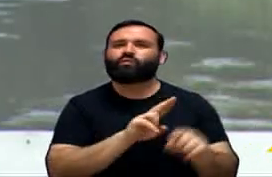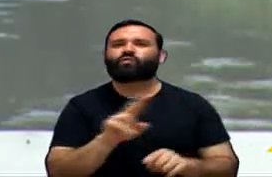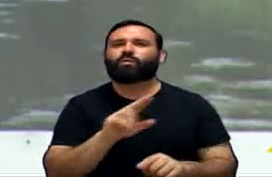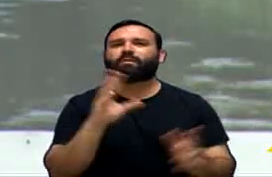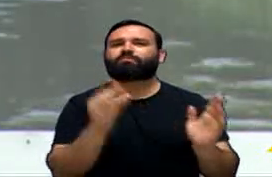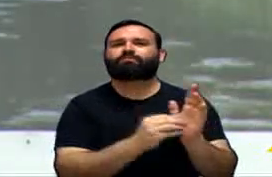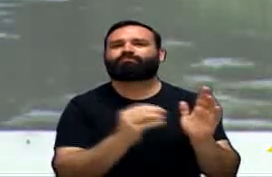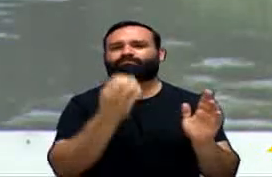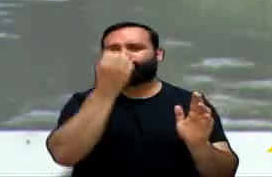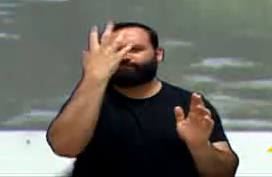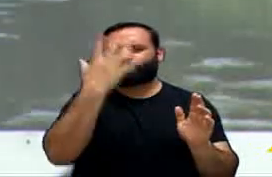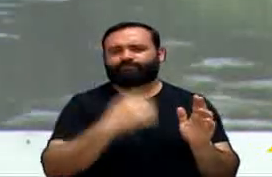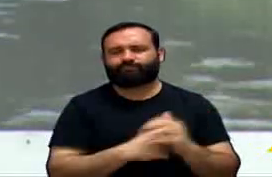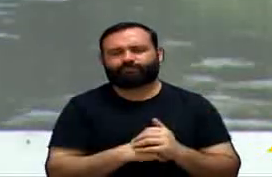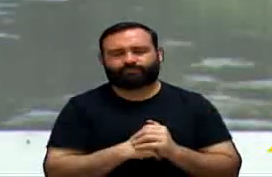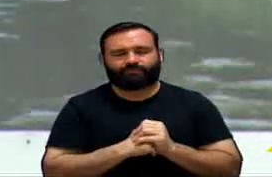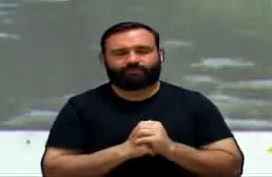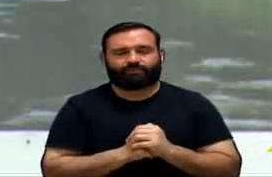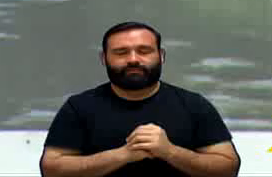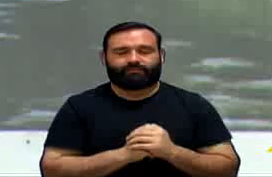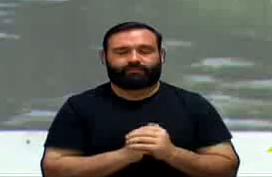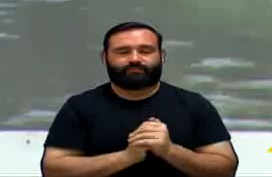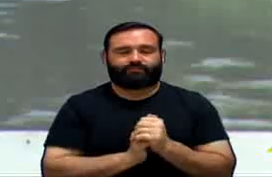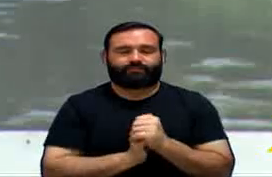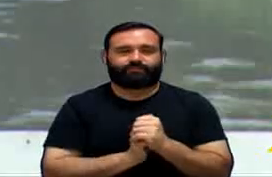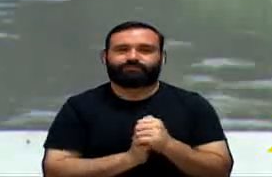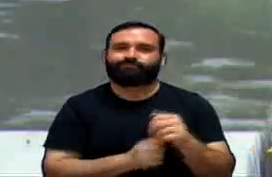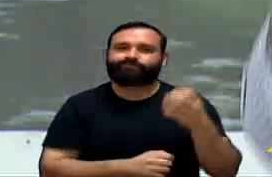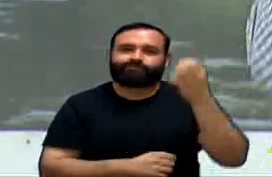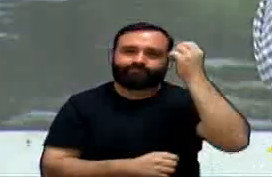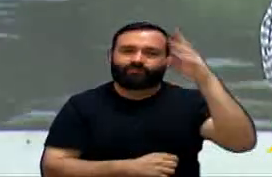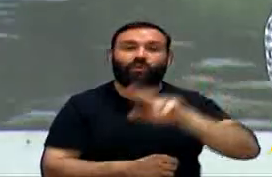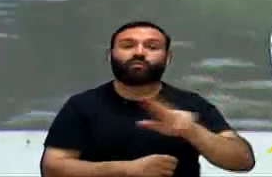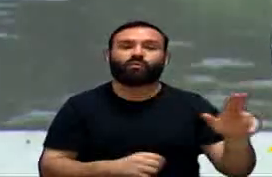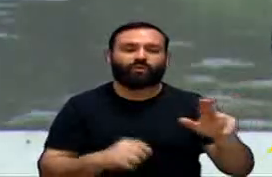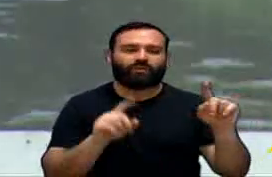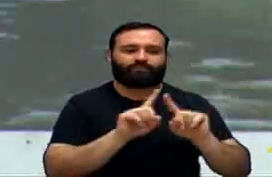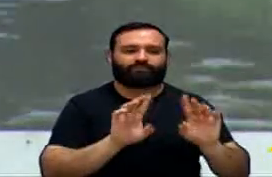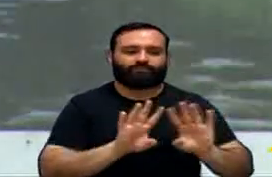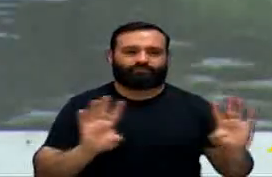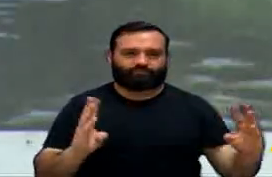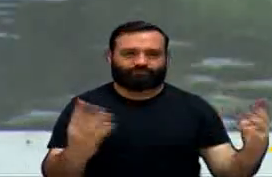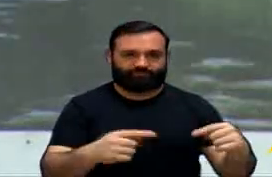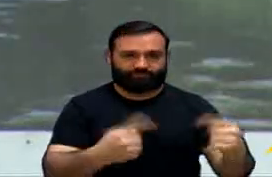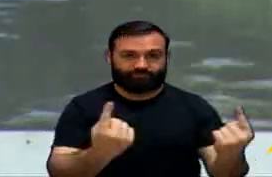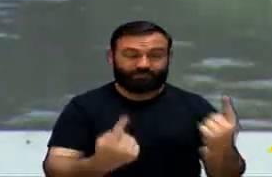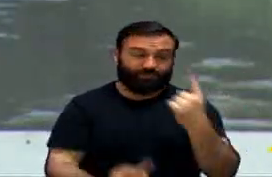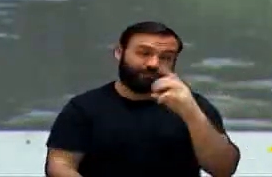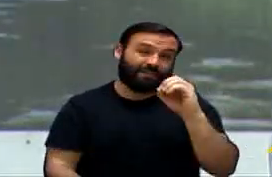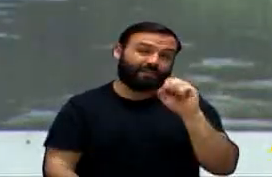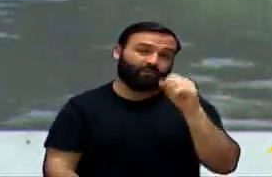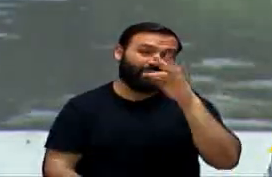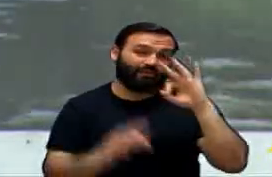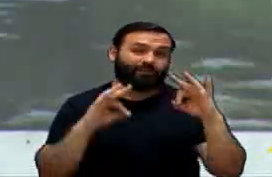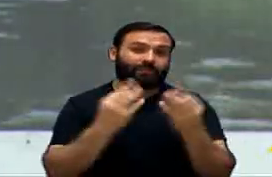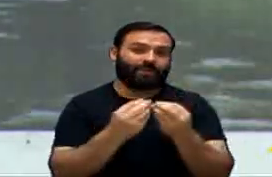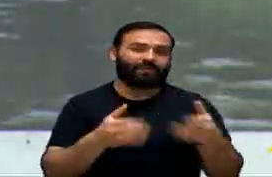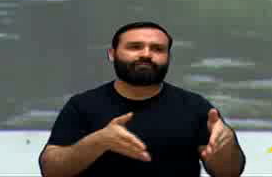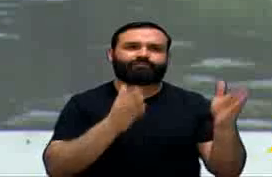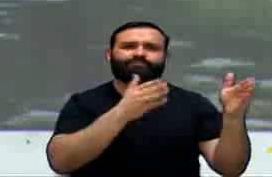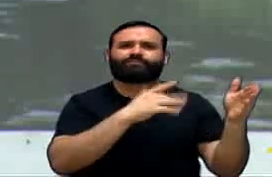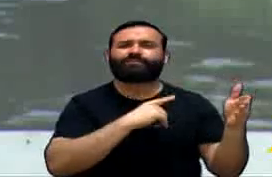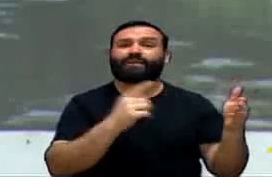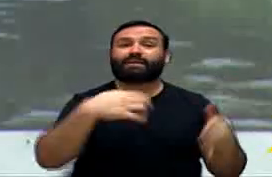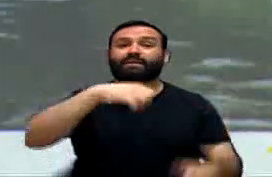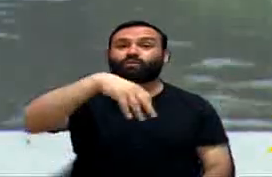condomínio aqui deixa eu ver se eu ten aqui não tem o n o nome do condomínio mas eu lembro que são oito 108 famílias que moram ali e tá todo mundo